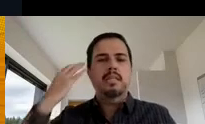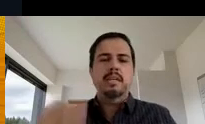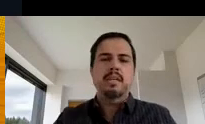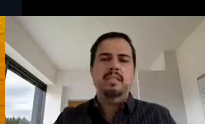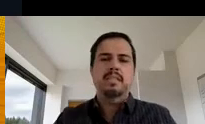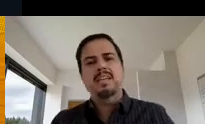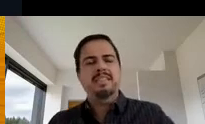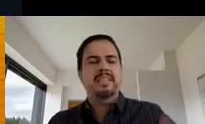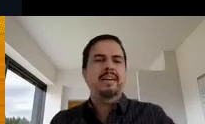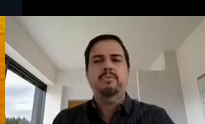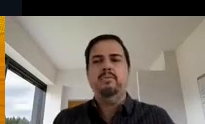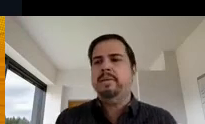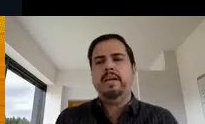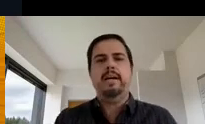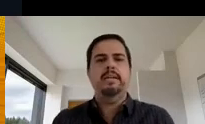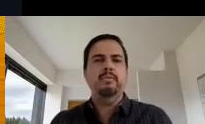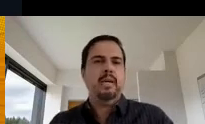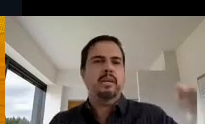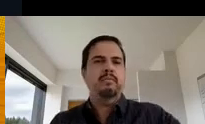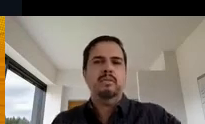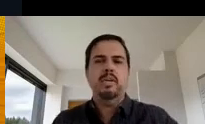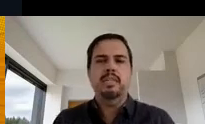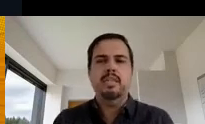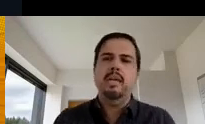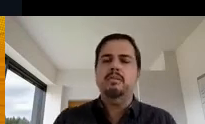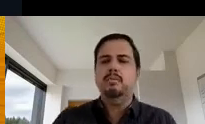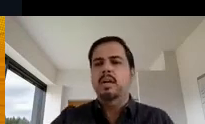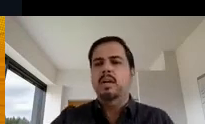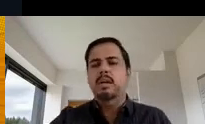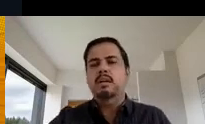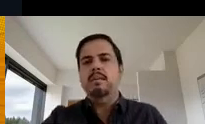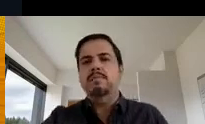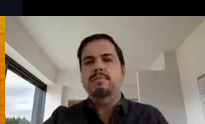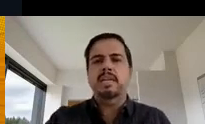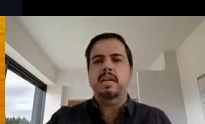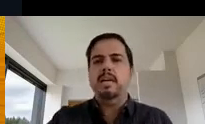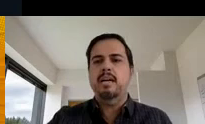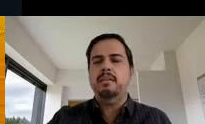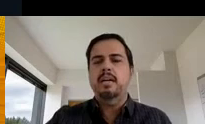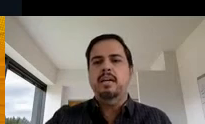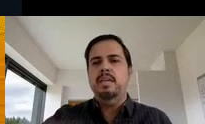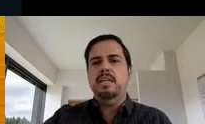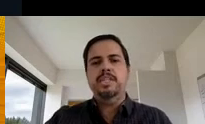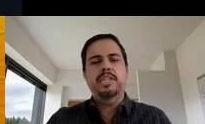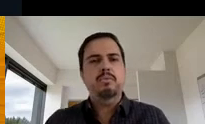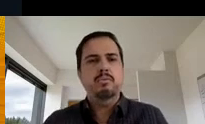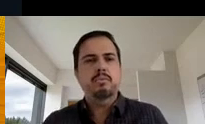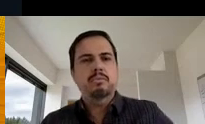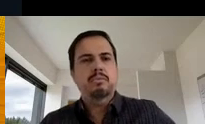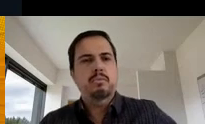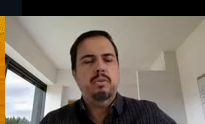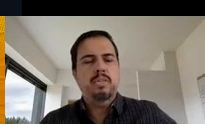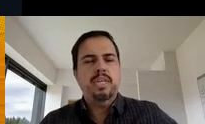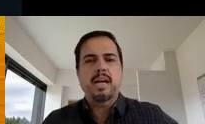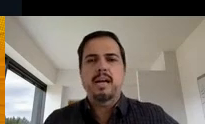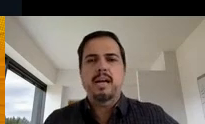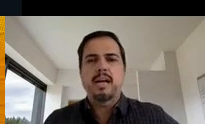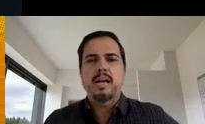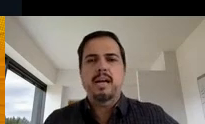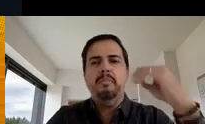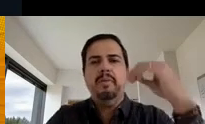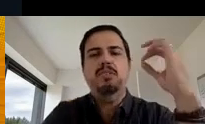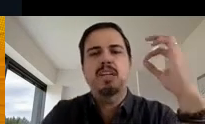vocês já fizeram, ela tem receio, vai chegar tudo amassado, o cara não vai escolher direito, vai chegar